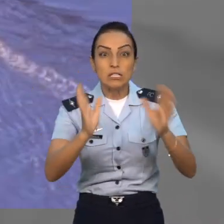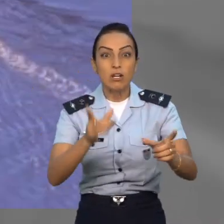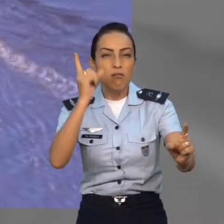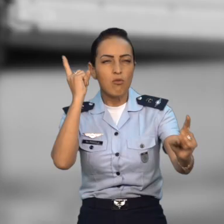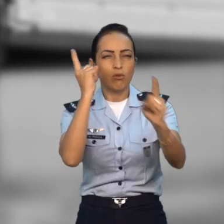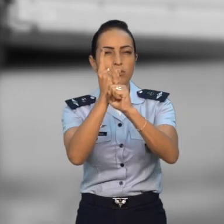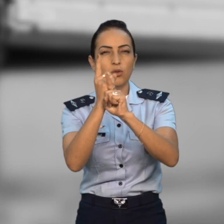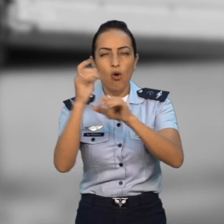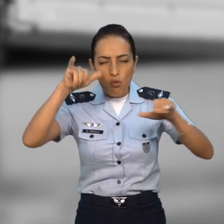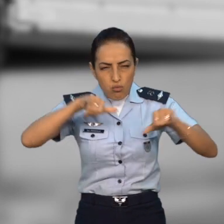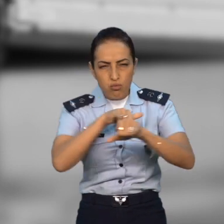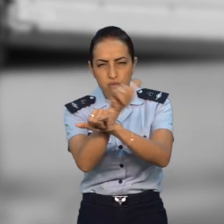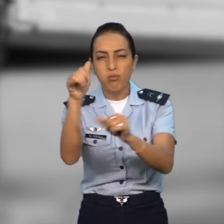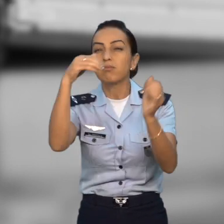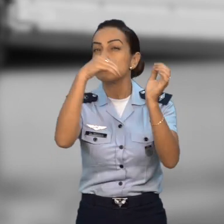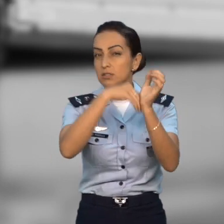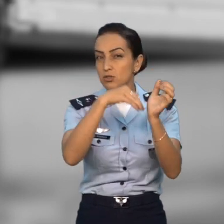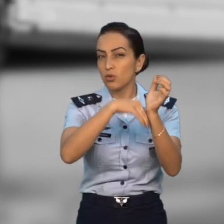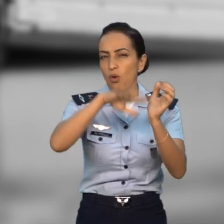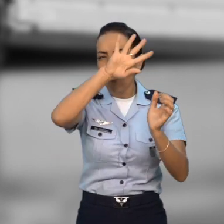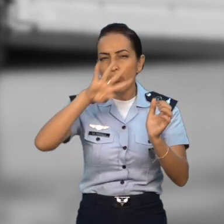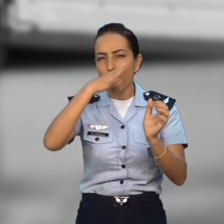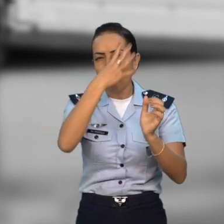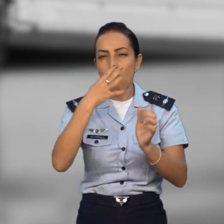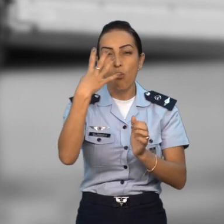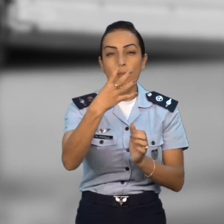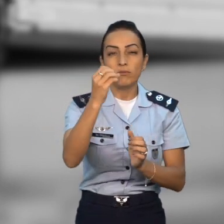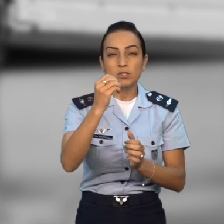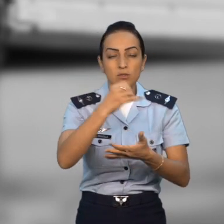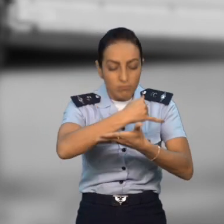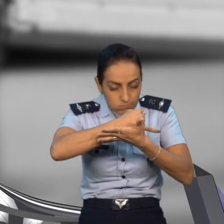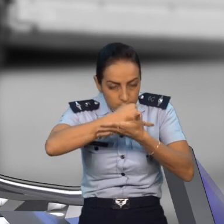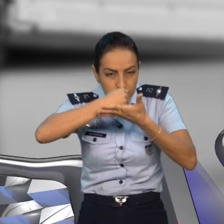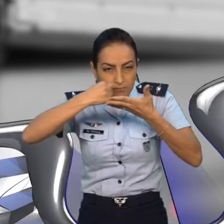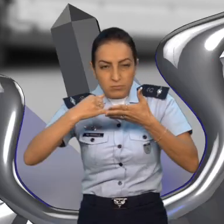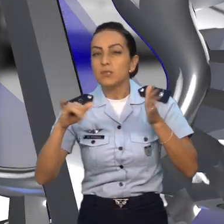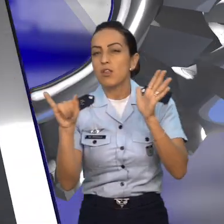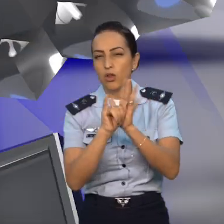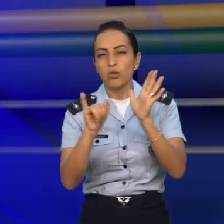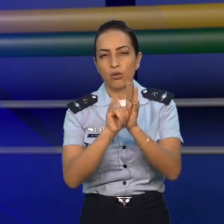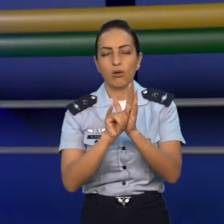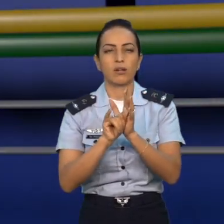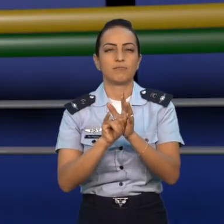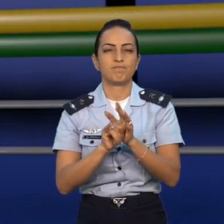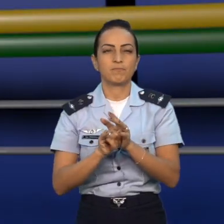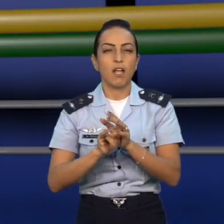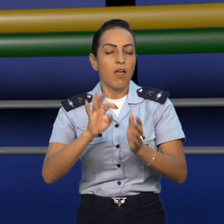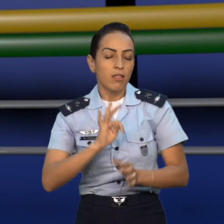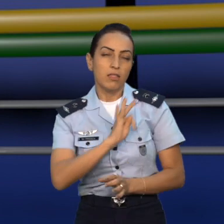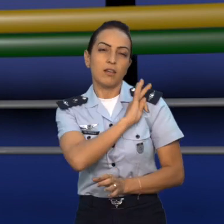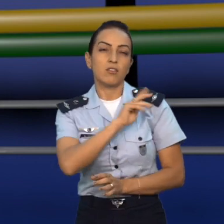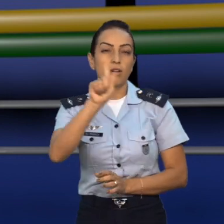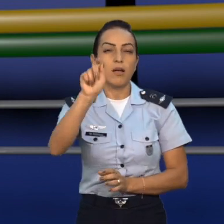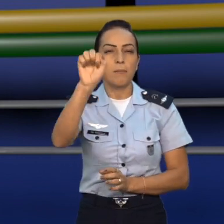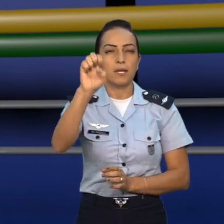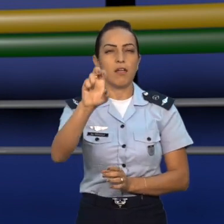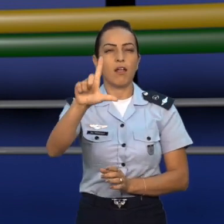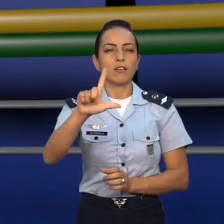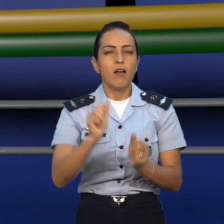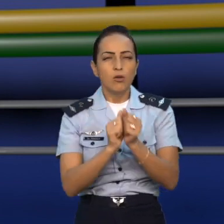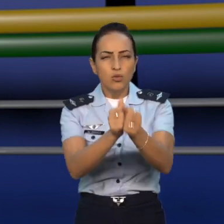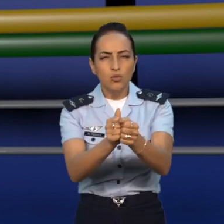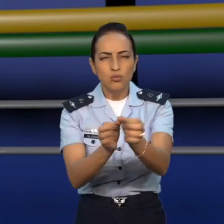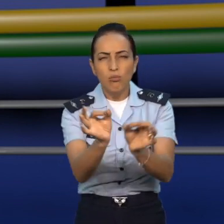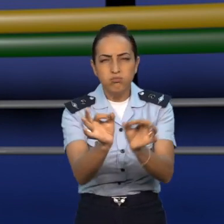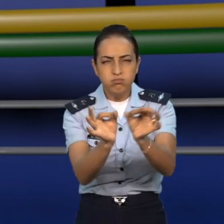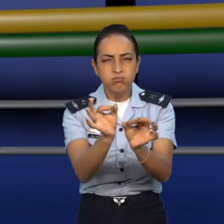uma aeronave camuflada com aproximadamente 400 quilos de entorpecentes. A Tenente Gabriele está acompanhando a